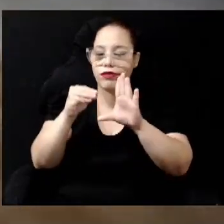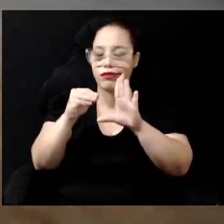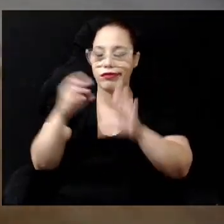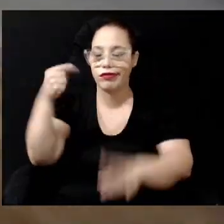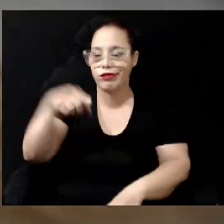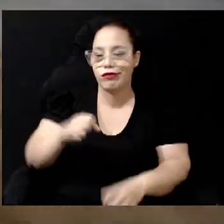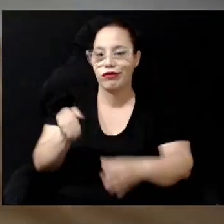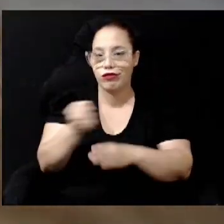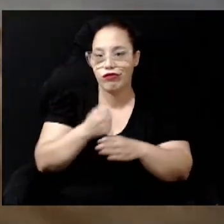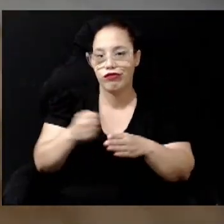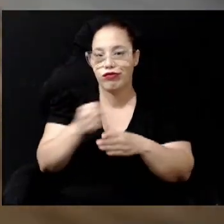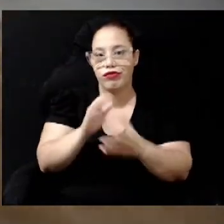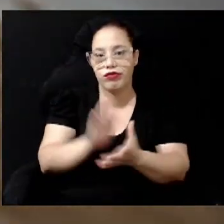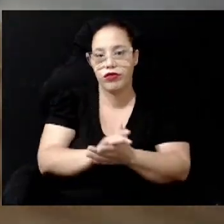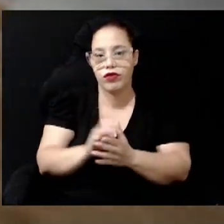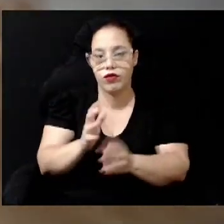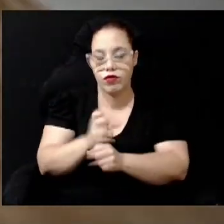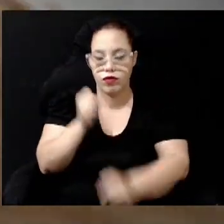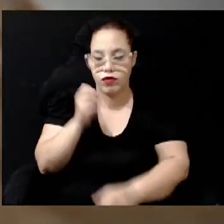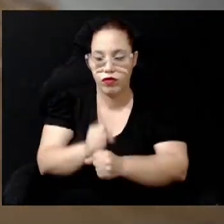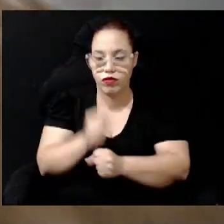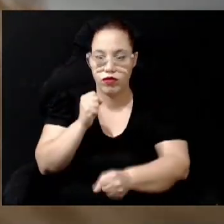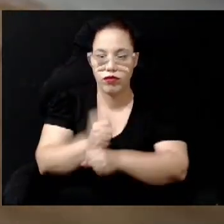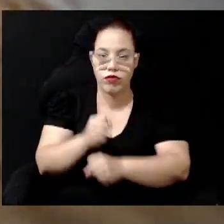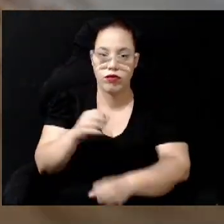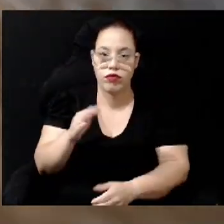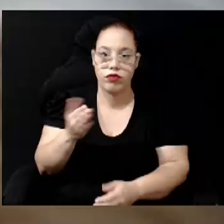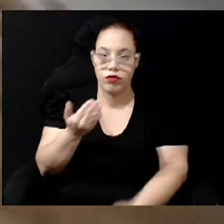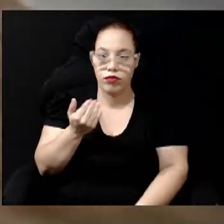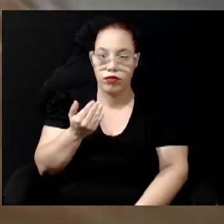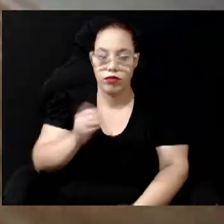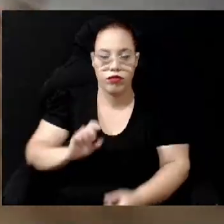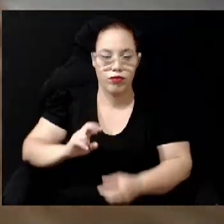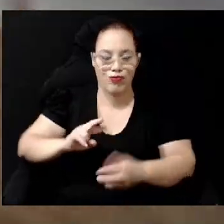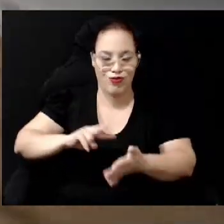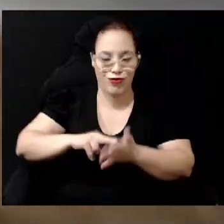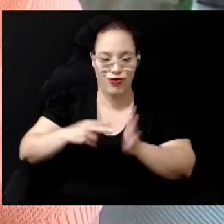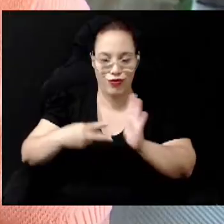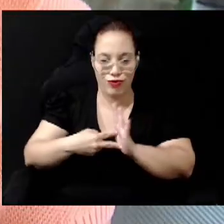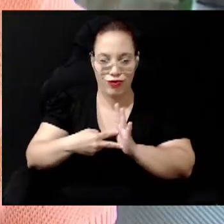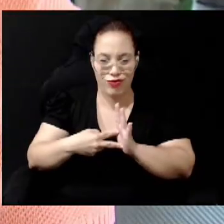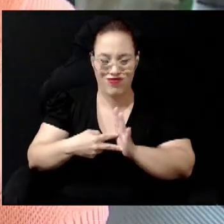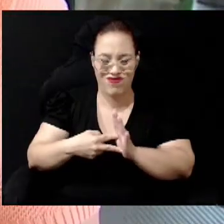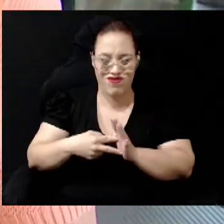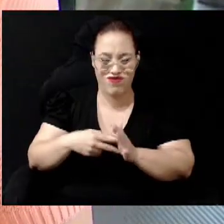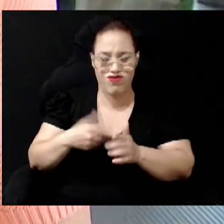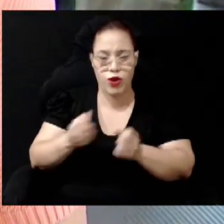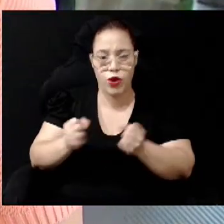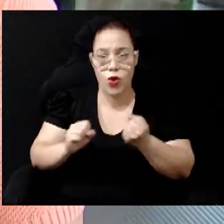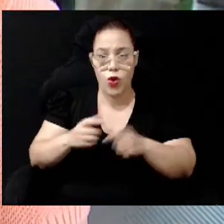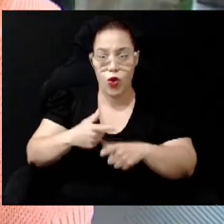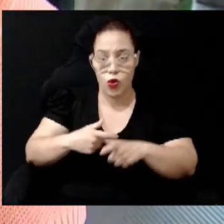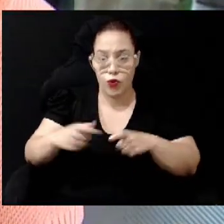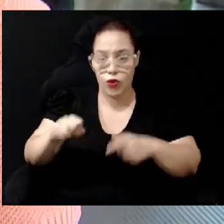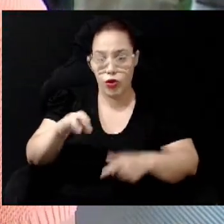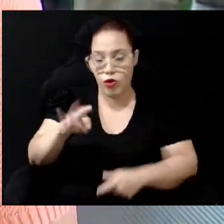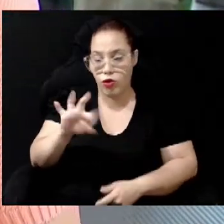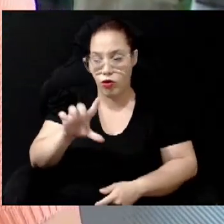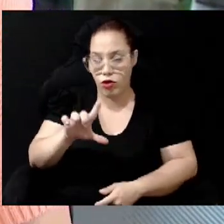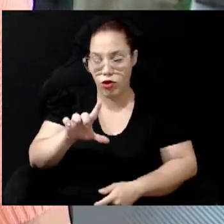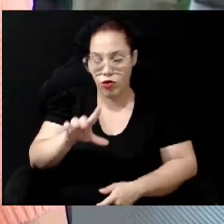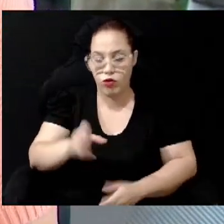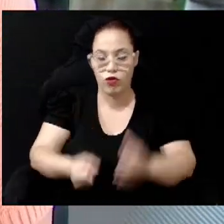A engenharia de alimentos foi uma consequência do aumento da produtividade no Brasil. O ITAL foi